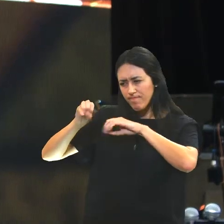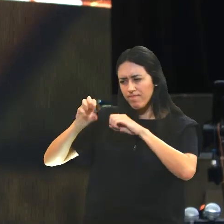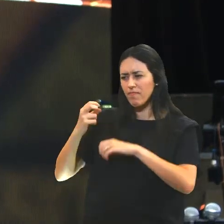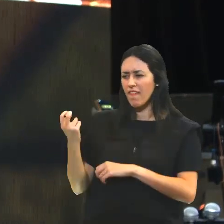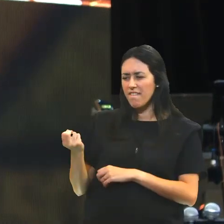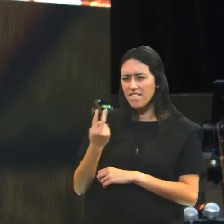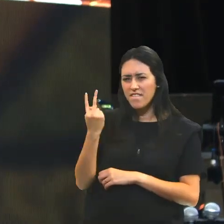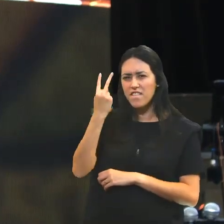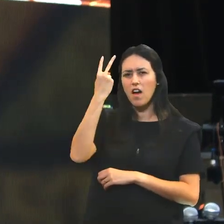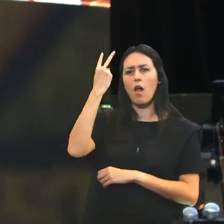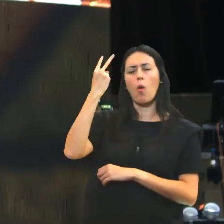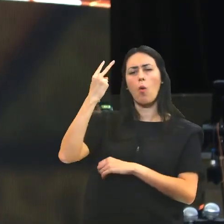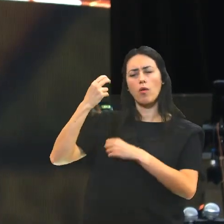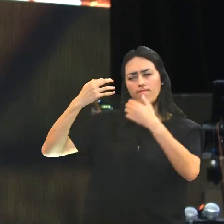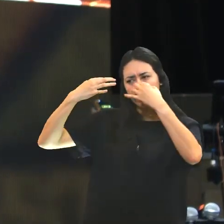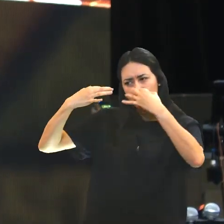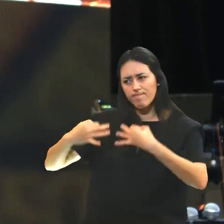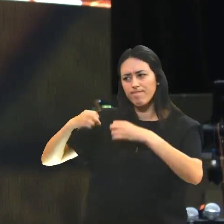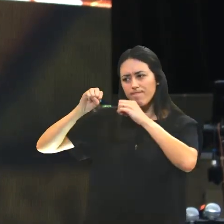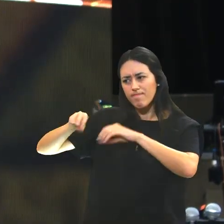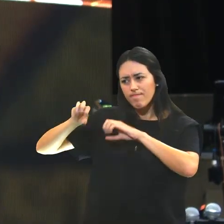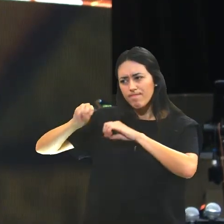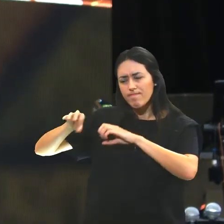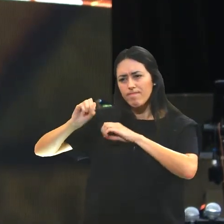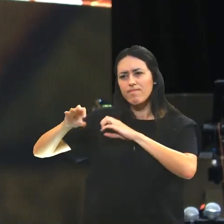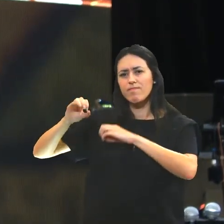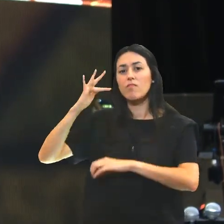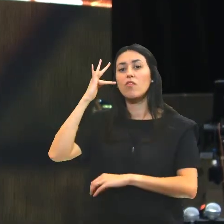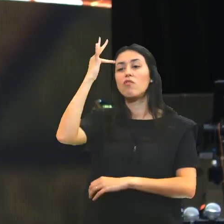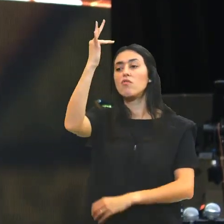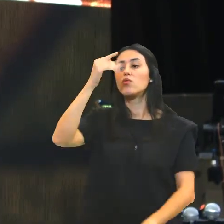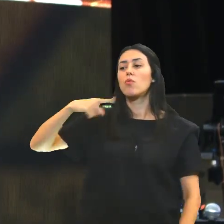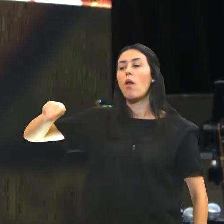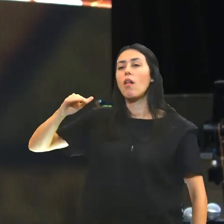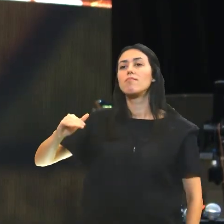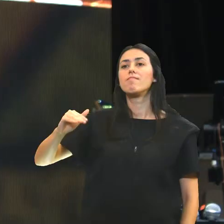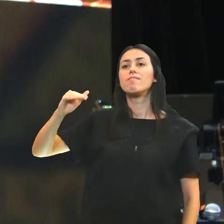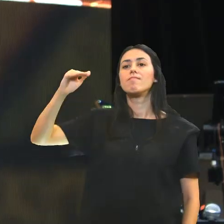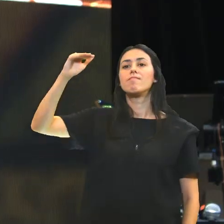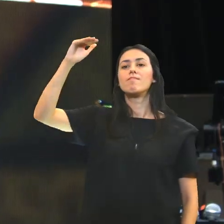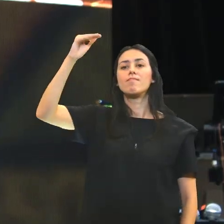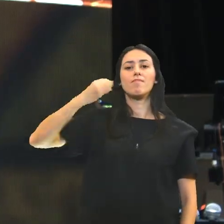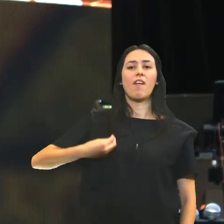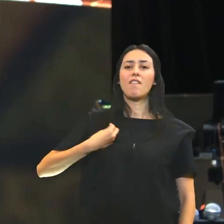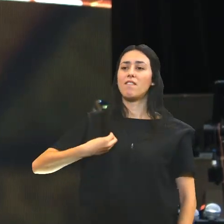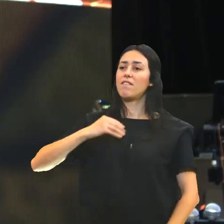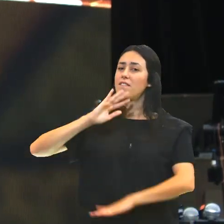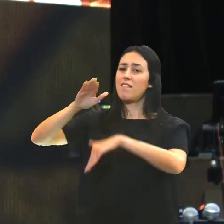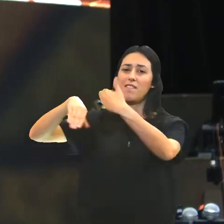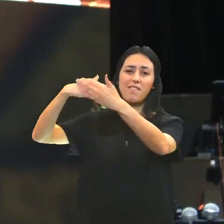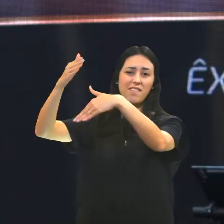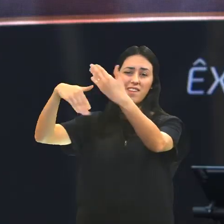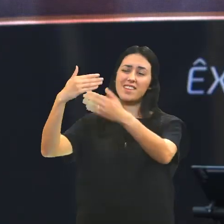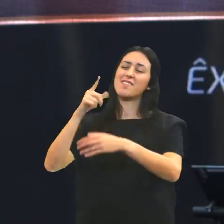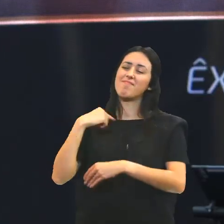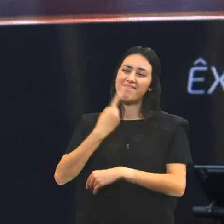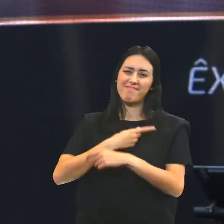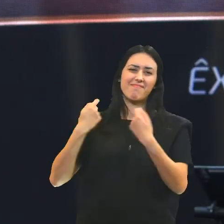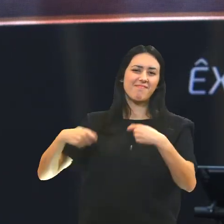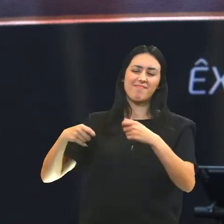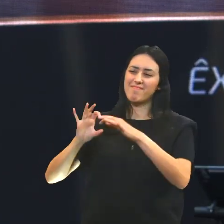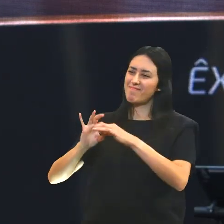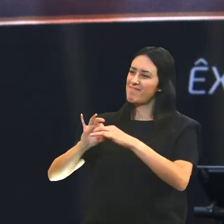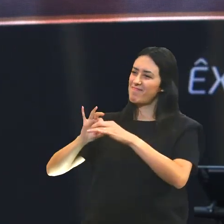valores que eles precisarão para dar os seus próprios passos no futuro. E o futuro chega, gente. E nós precisamos deixá-los